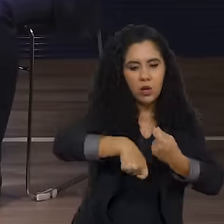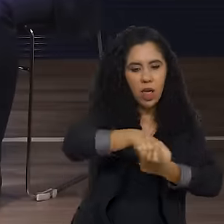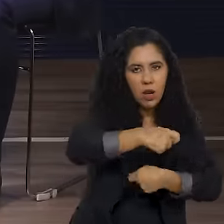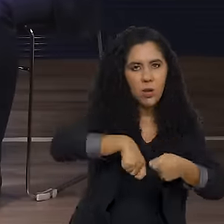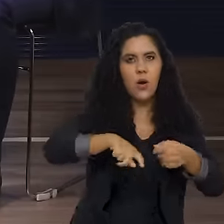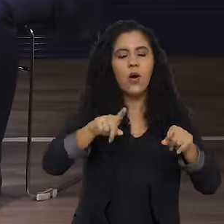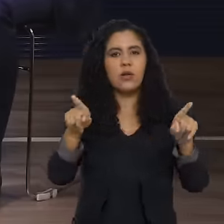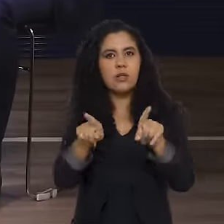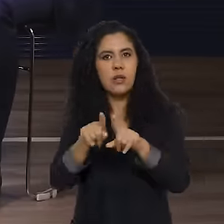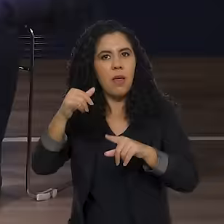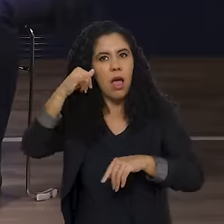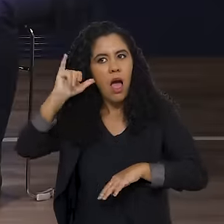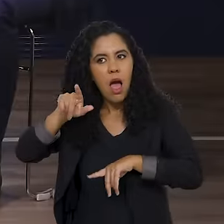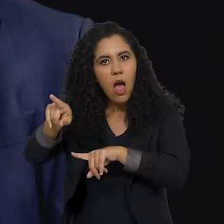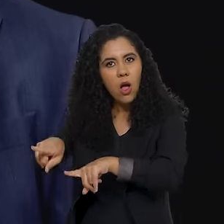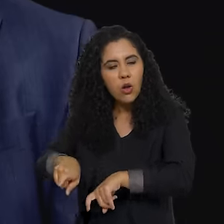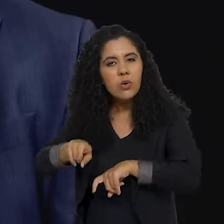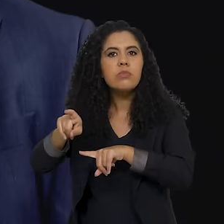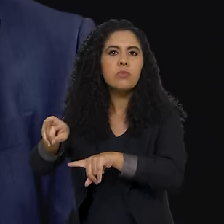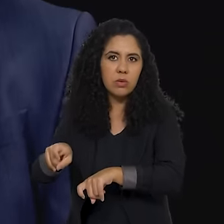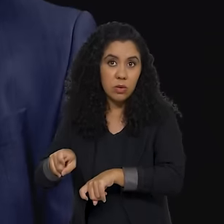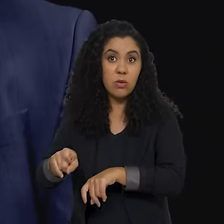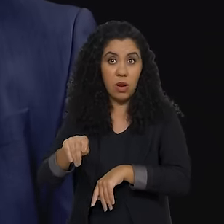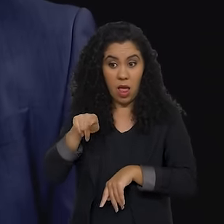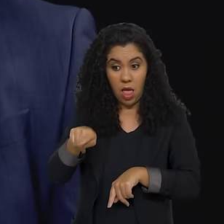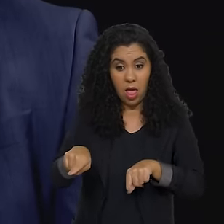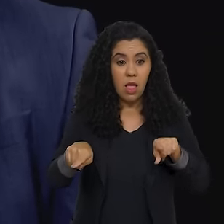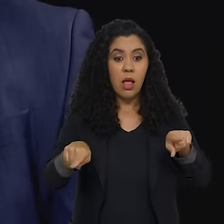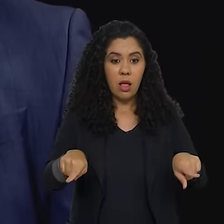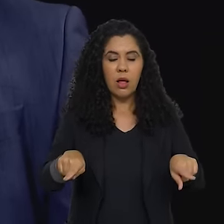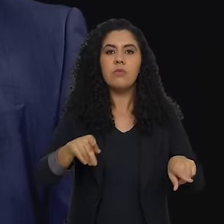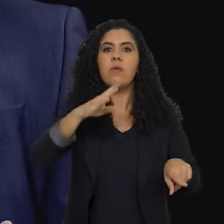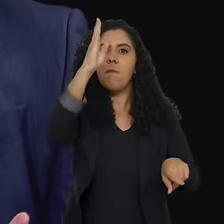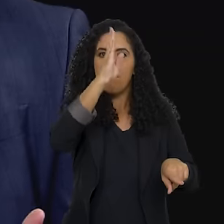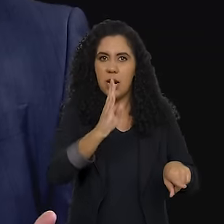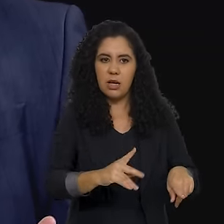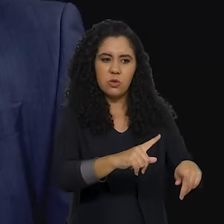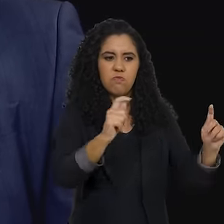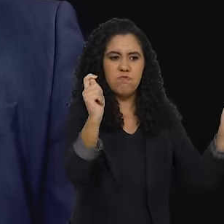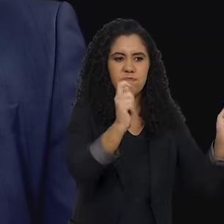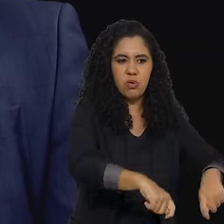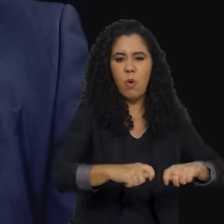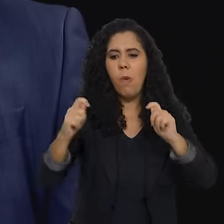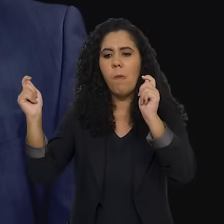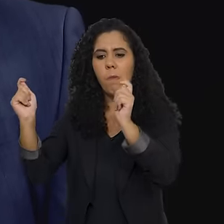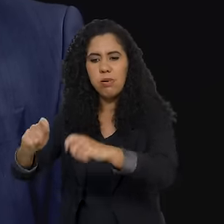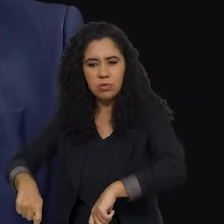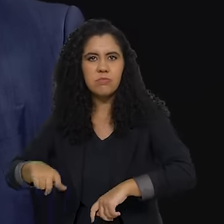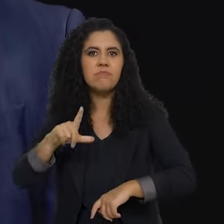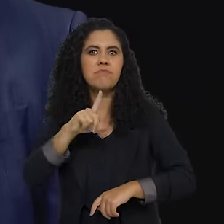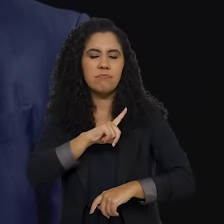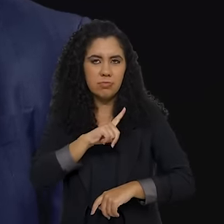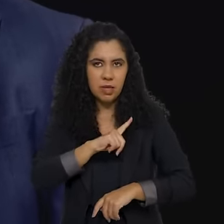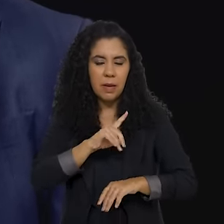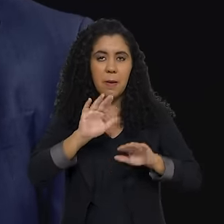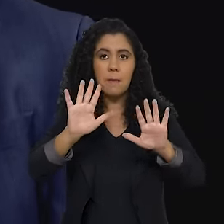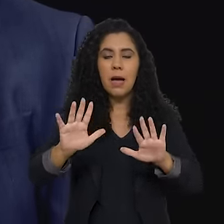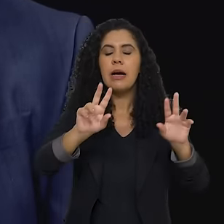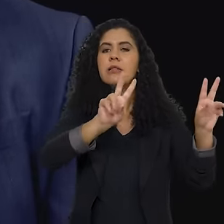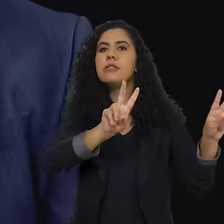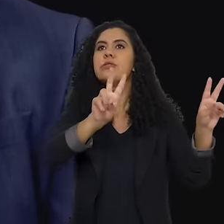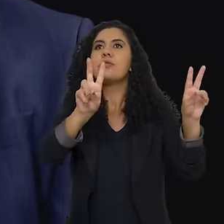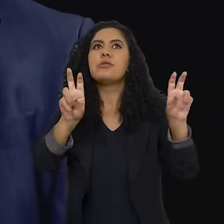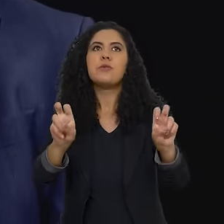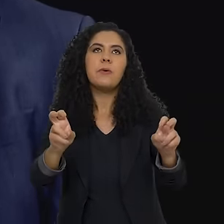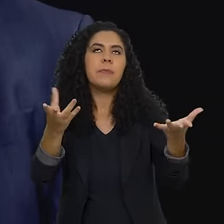nossa agricultura, né? A gente pode dizer que o Brasil já é uma potência na agricultura. Se a gente